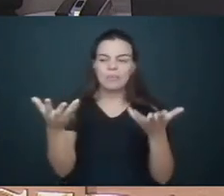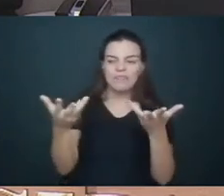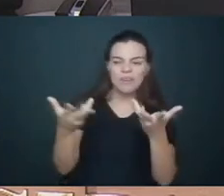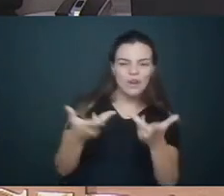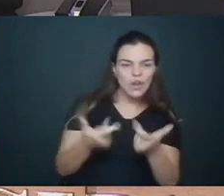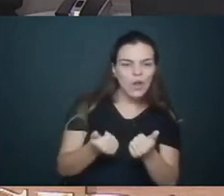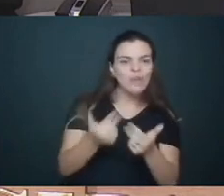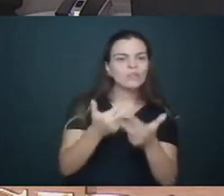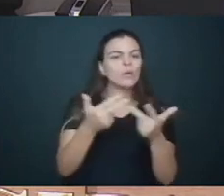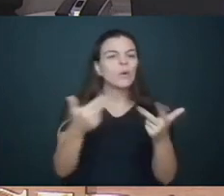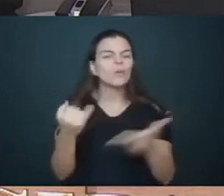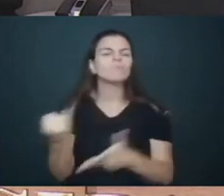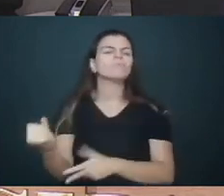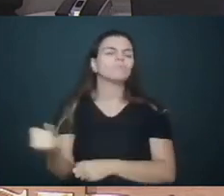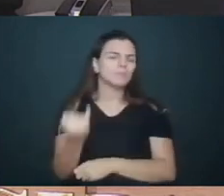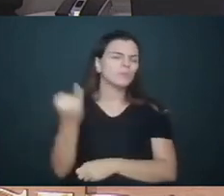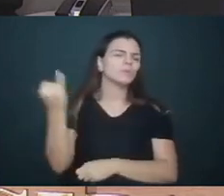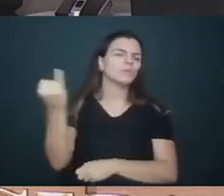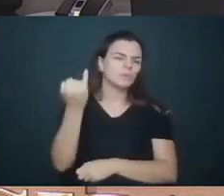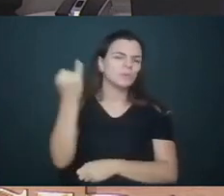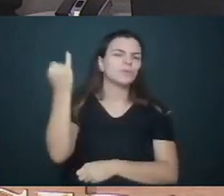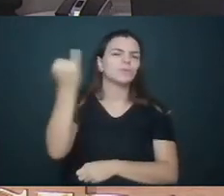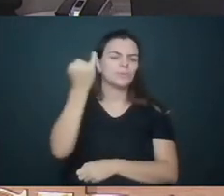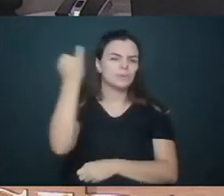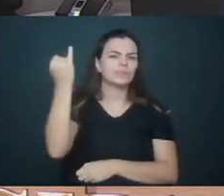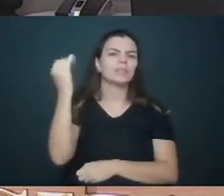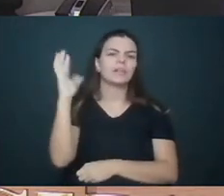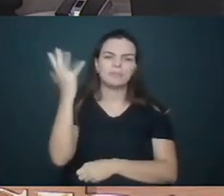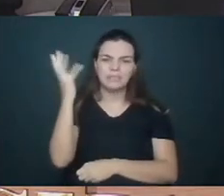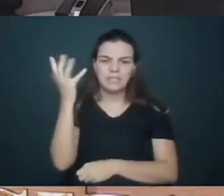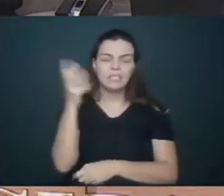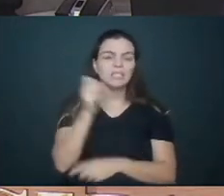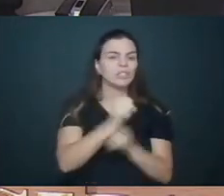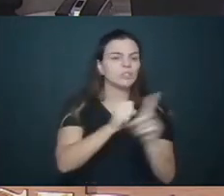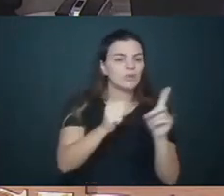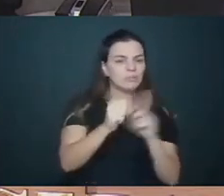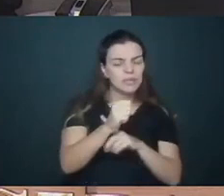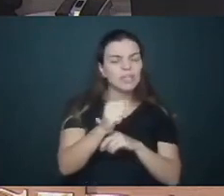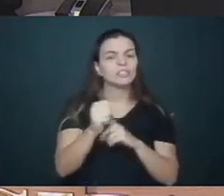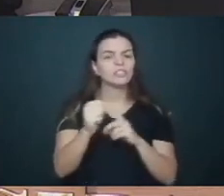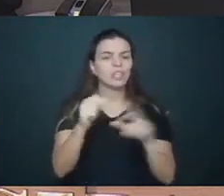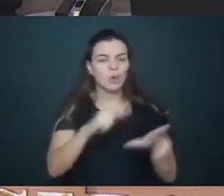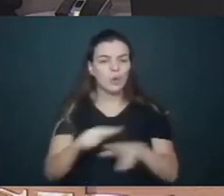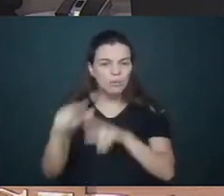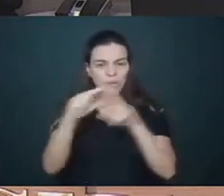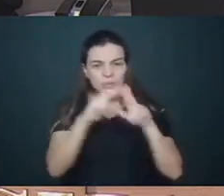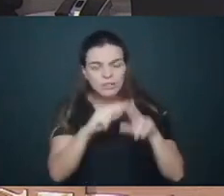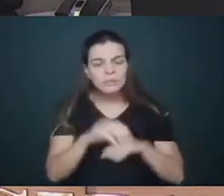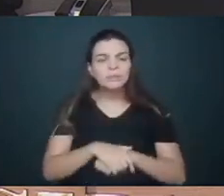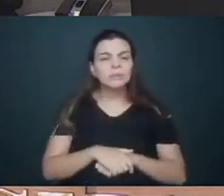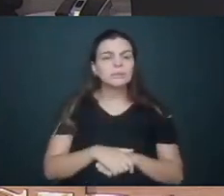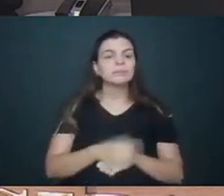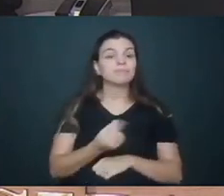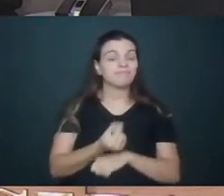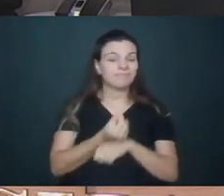importantíssimas, ambientalmente, socialmente, economicamente. Eu vi uma manifestação onde precisa trocar